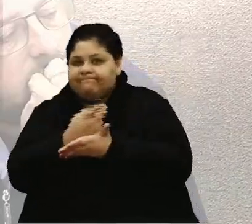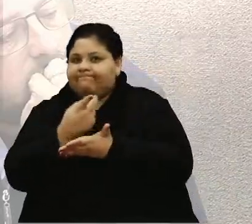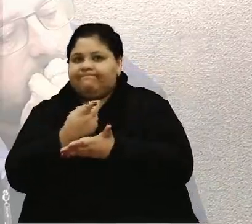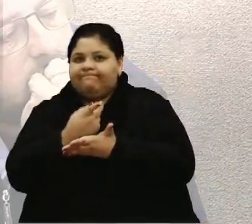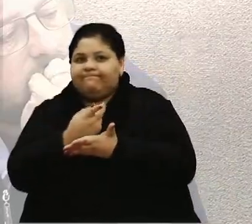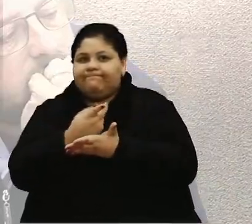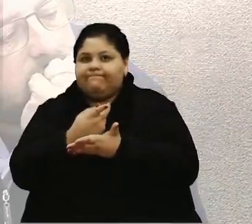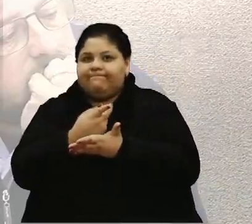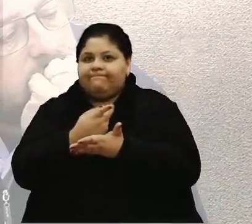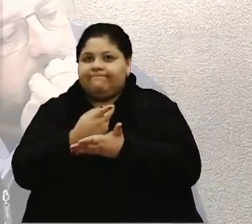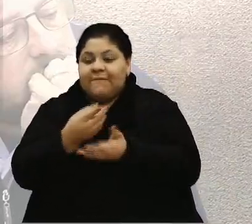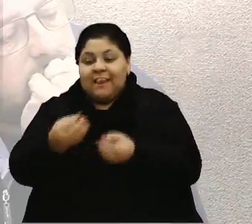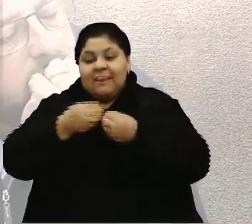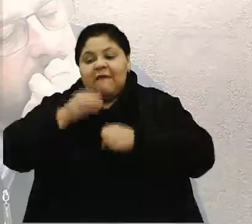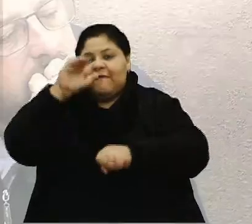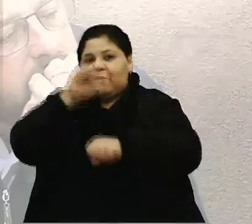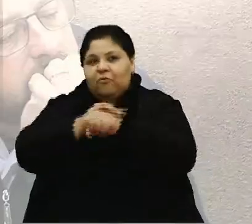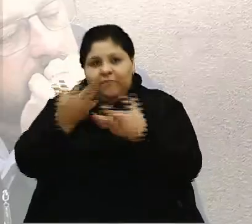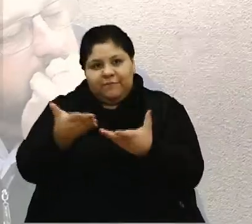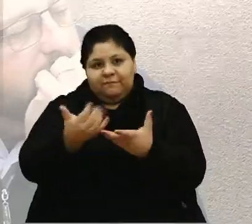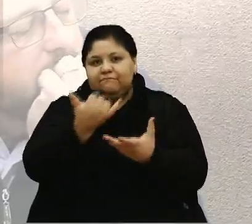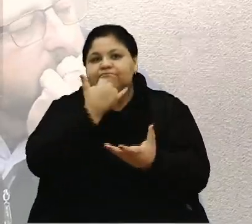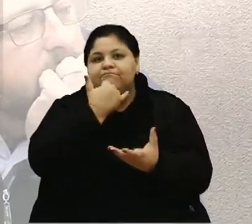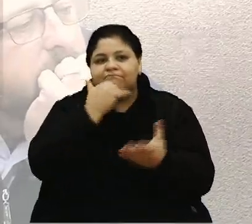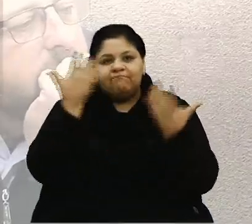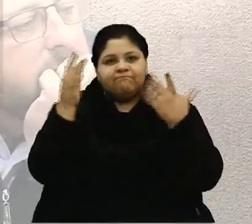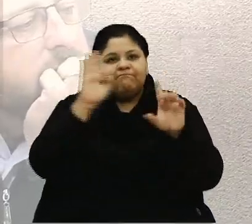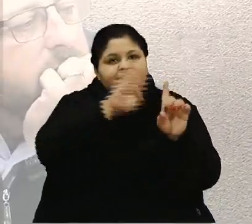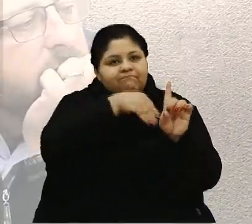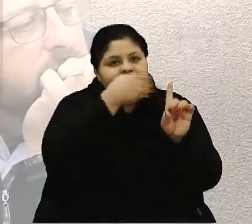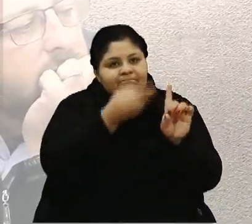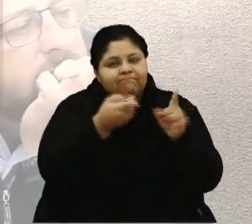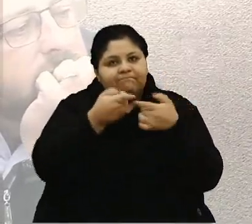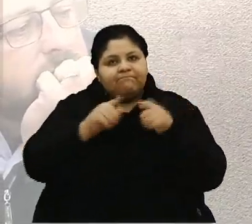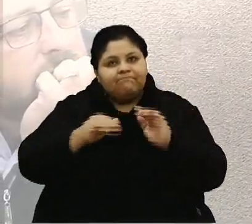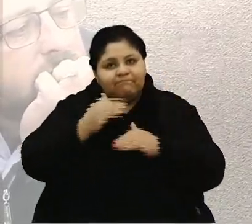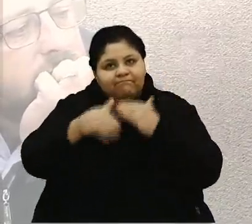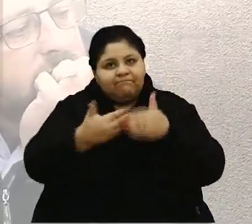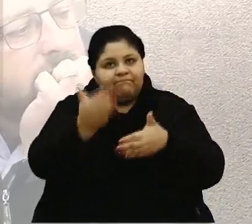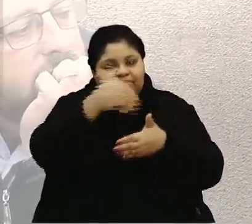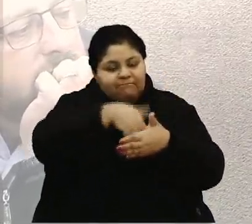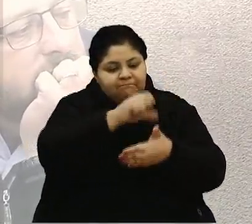desculpa, parabéns pela homenagem à família, mas vamos em frente, meu voto será sim.